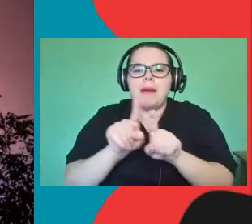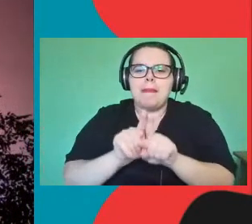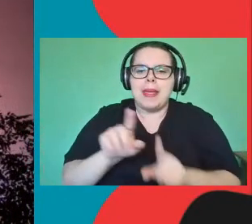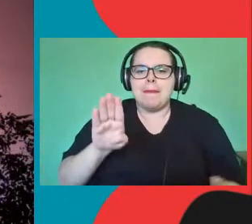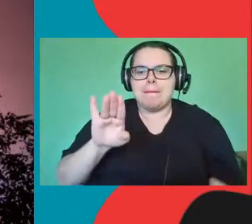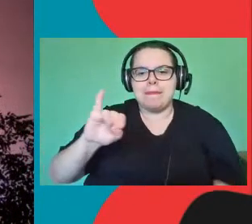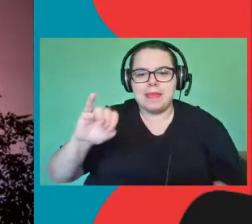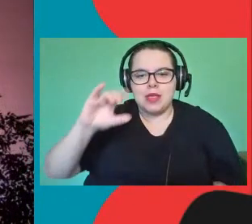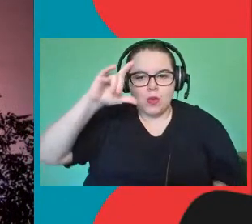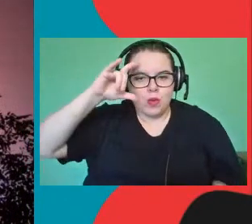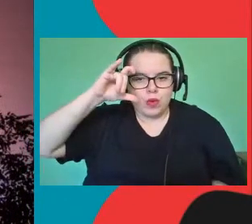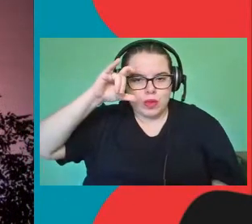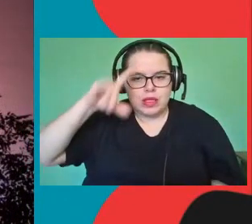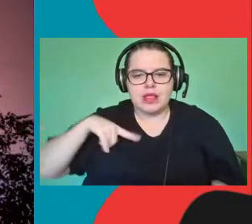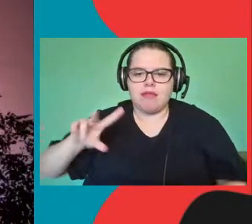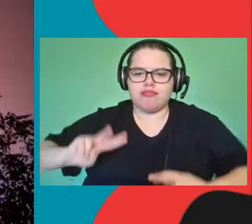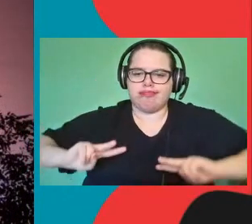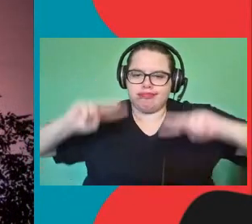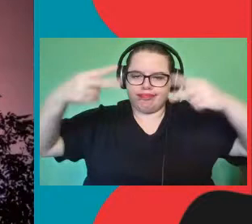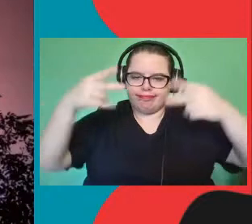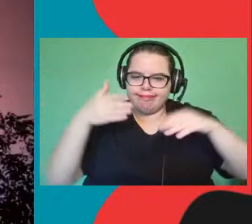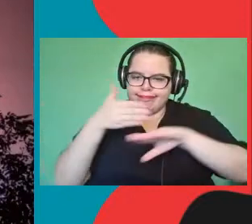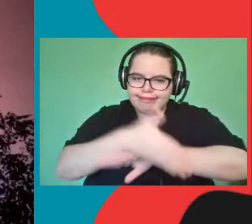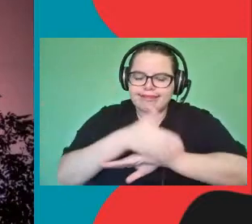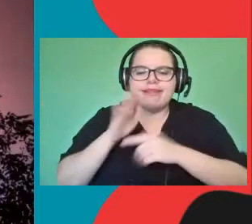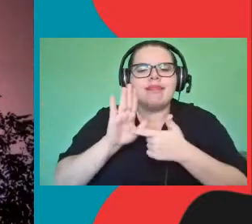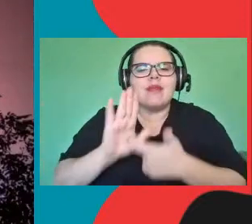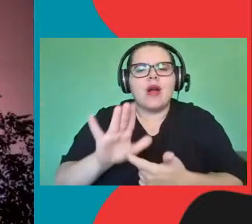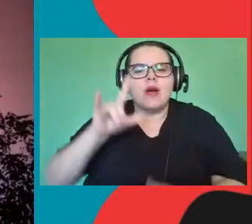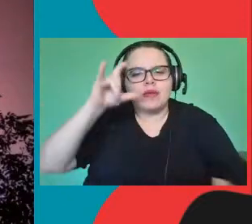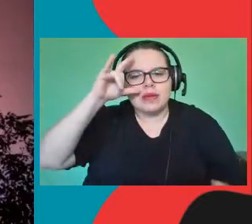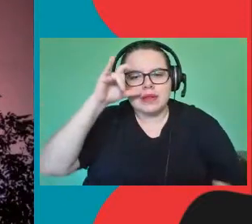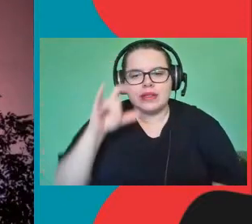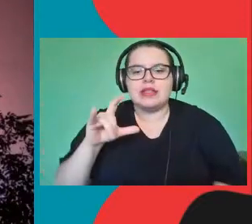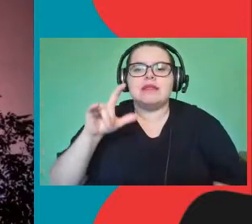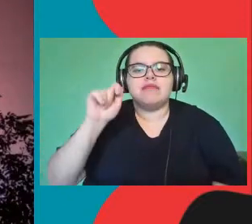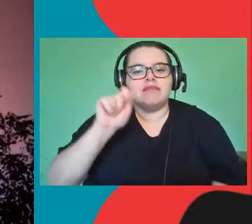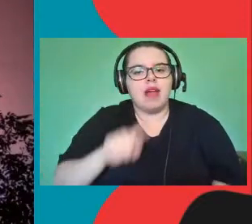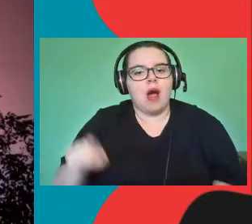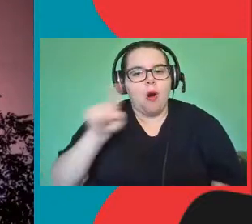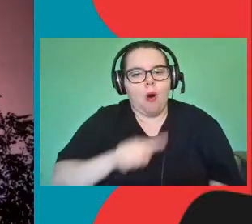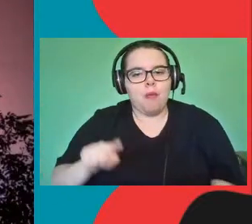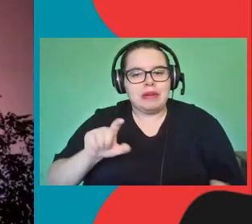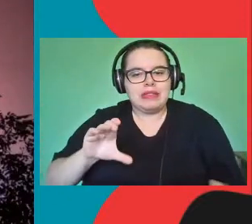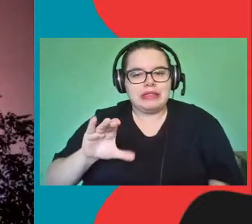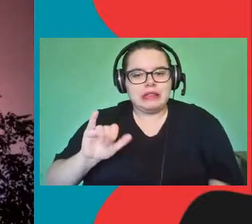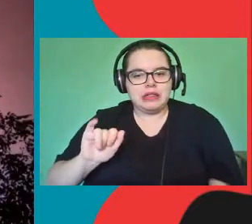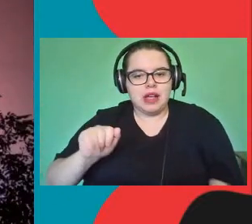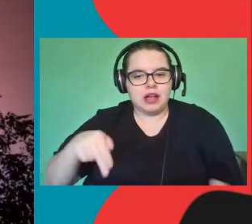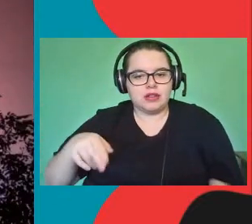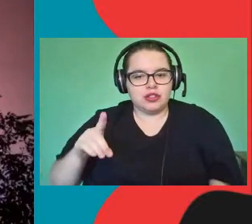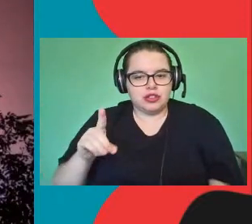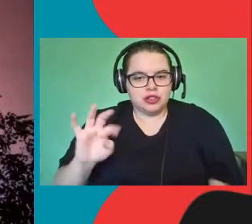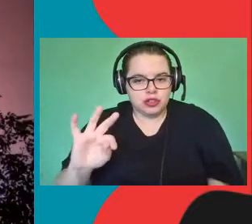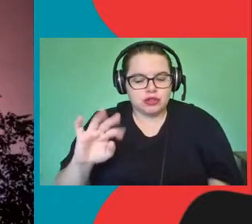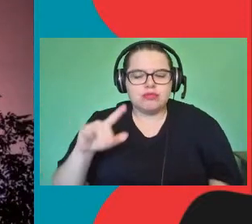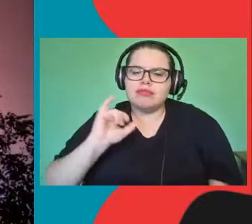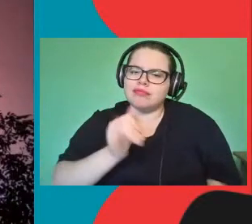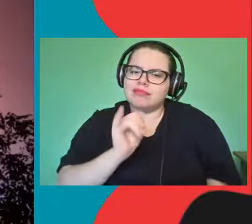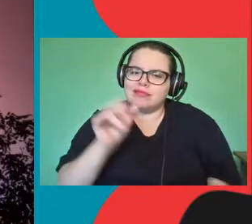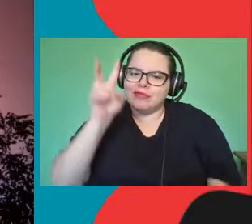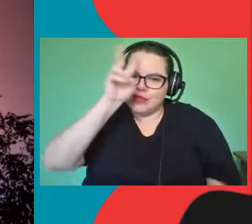no Instagram. Nós temos um link lá também. Nosso Instagram é @ciaent. E, Val, conta para a gente um pouco da história desse